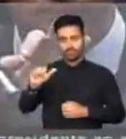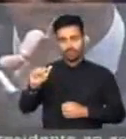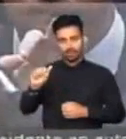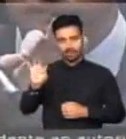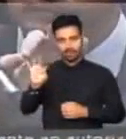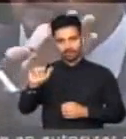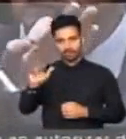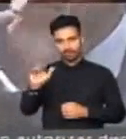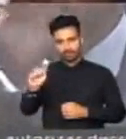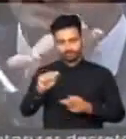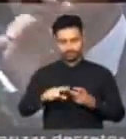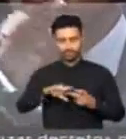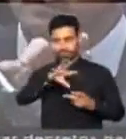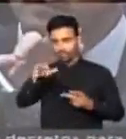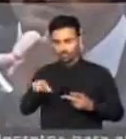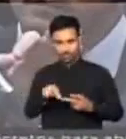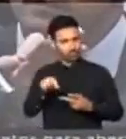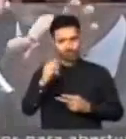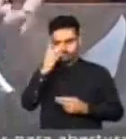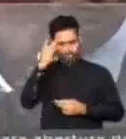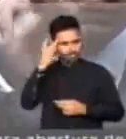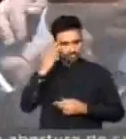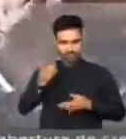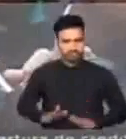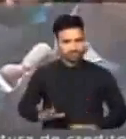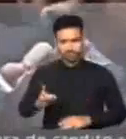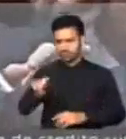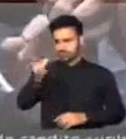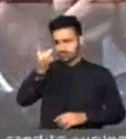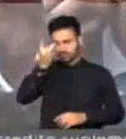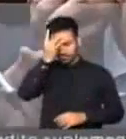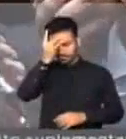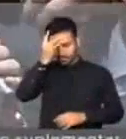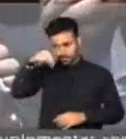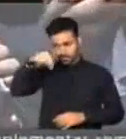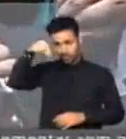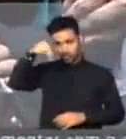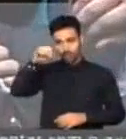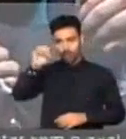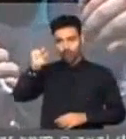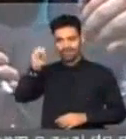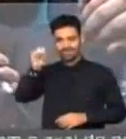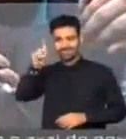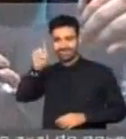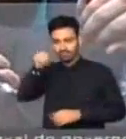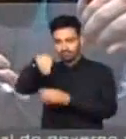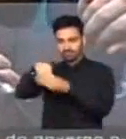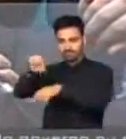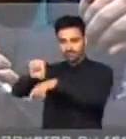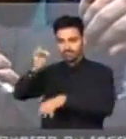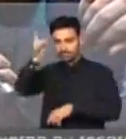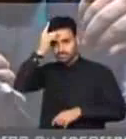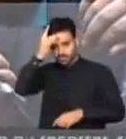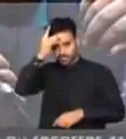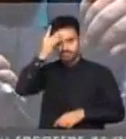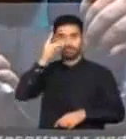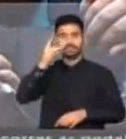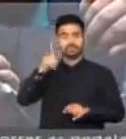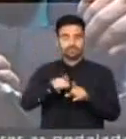todos os filhos do solo capixaba, do noroeste capixaba, de todo o Espírito Santo, em nome da nação